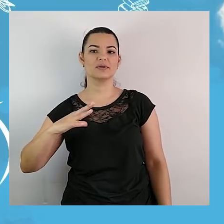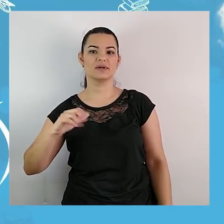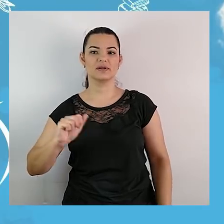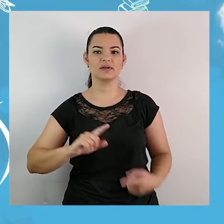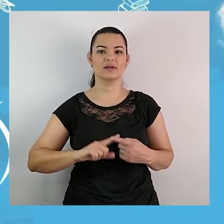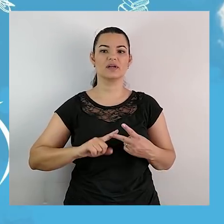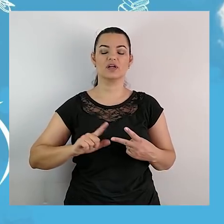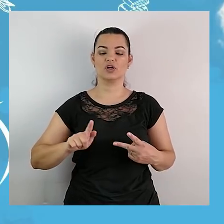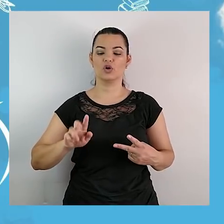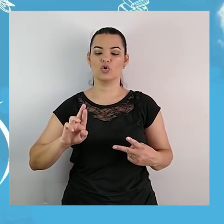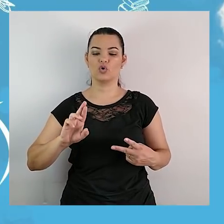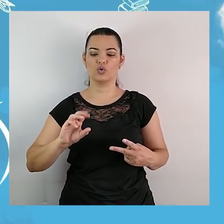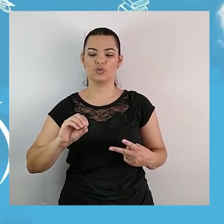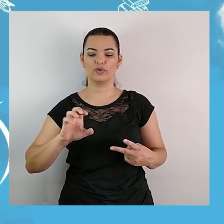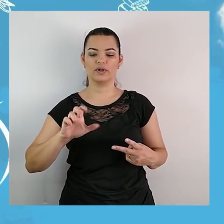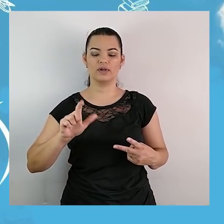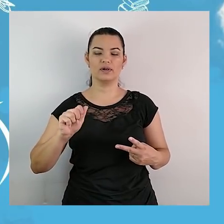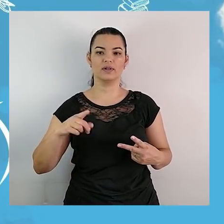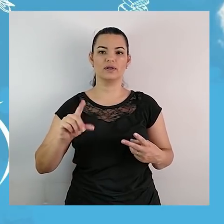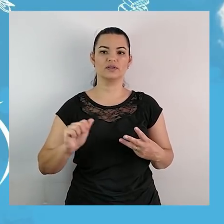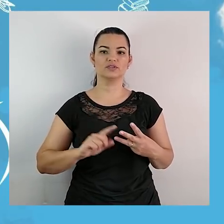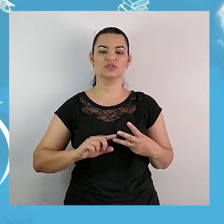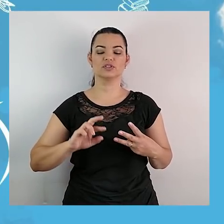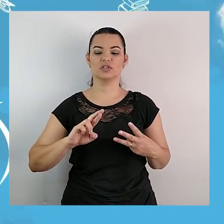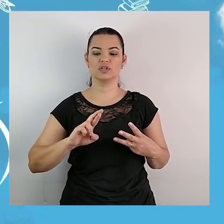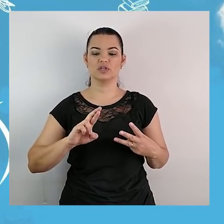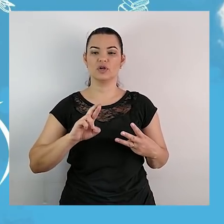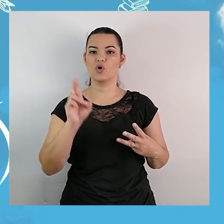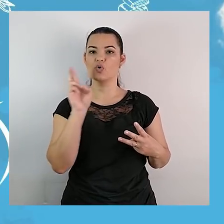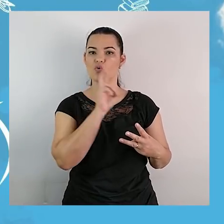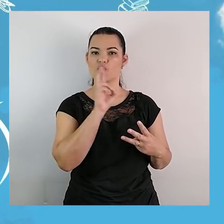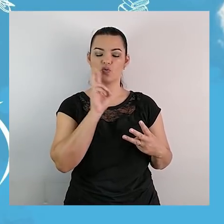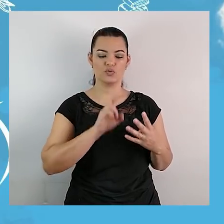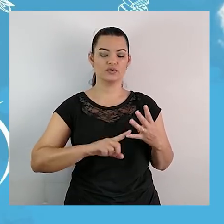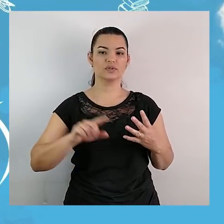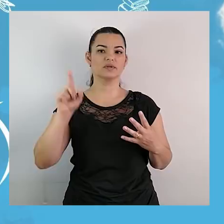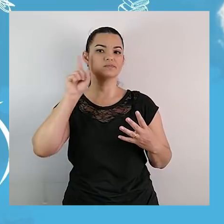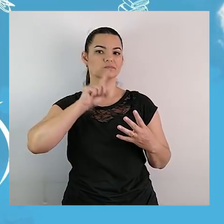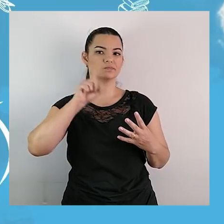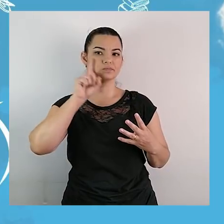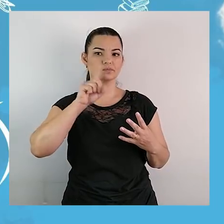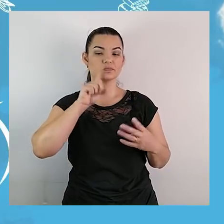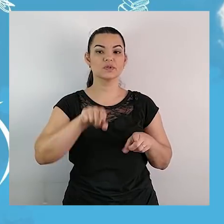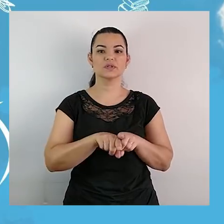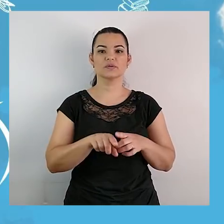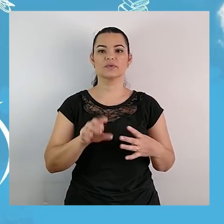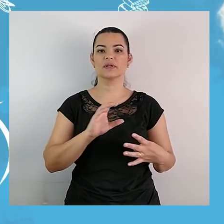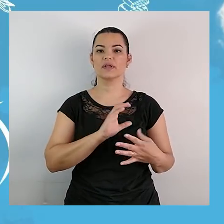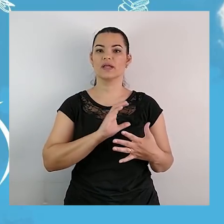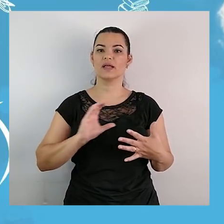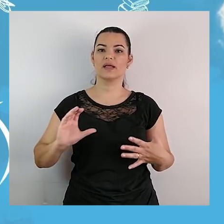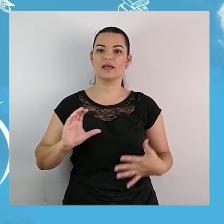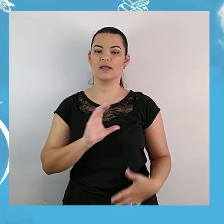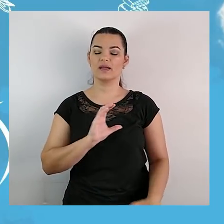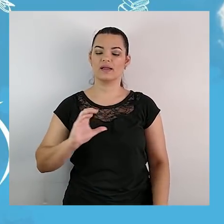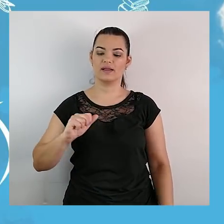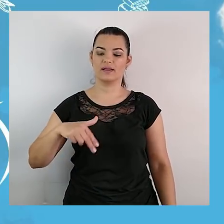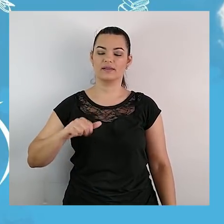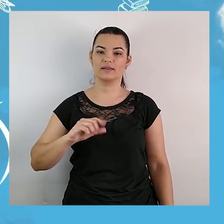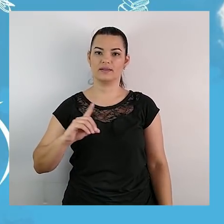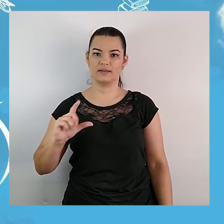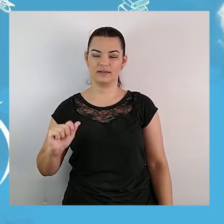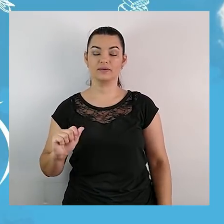Groenlândia, Noruega, Rússia, Estados Unidos, no Alasca e Canadá.